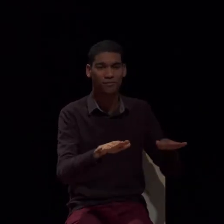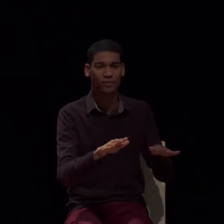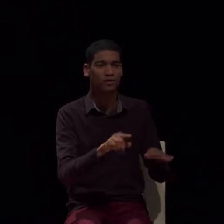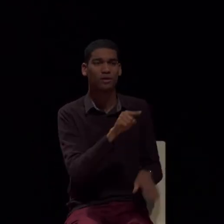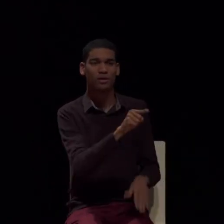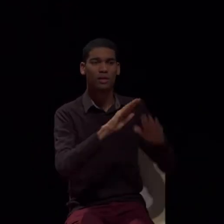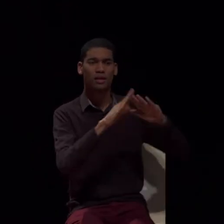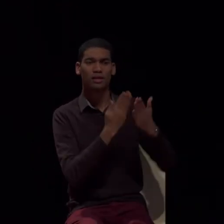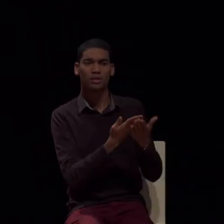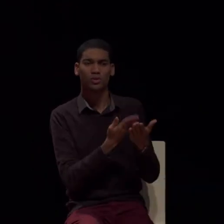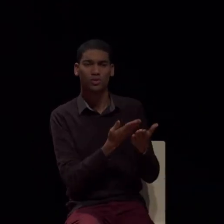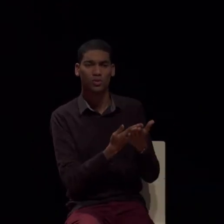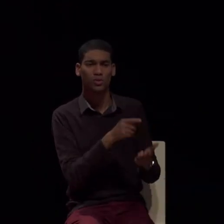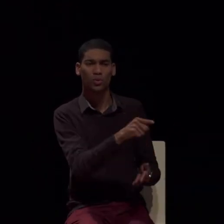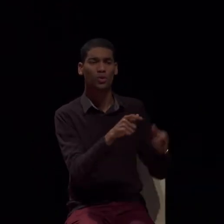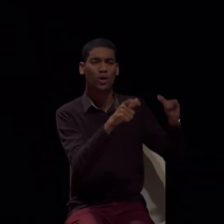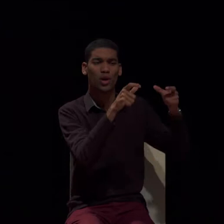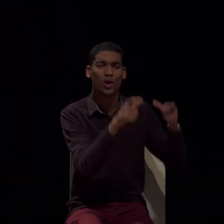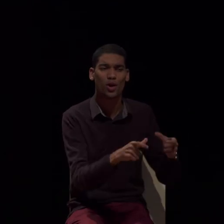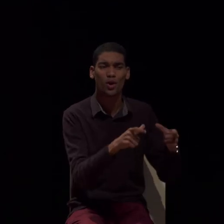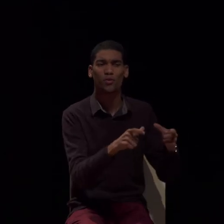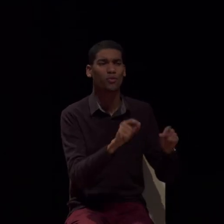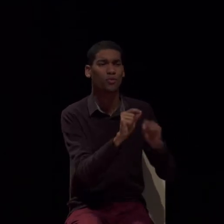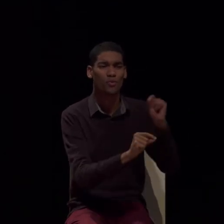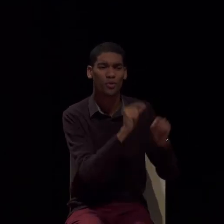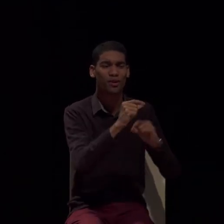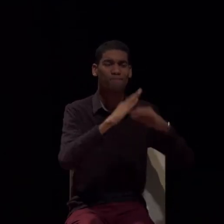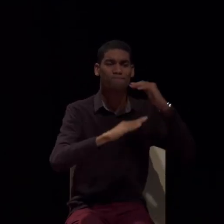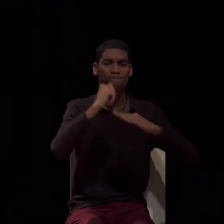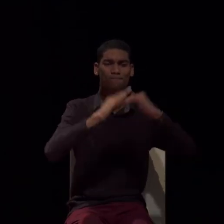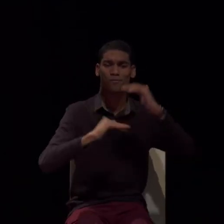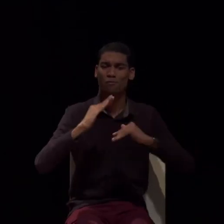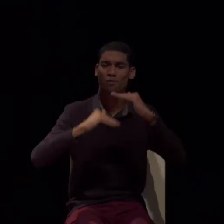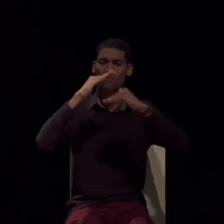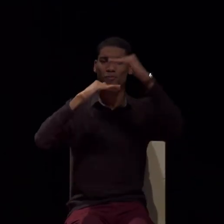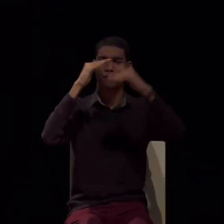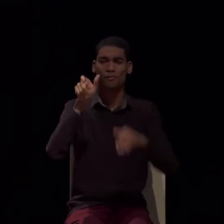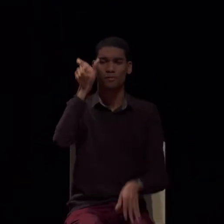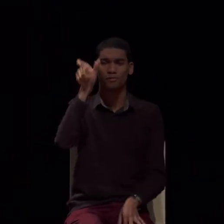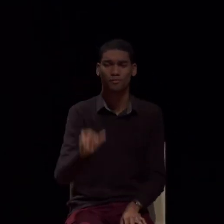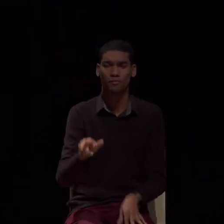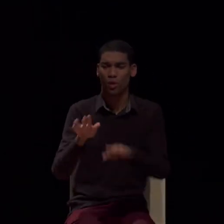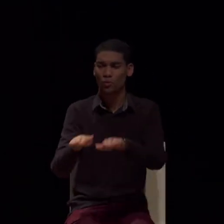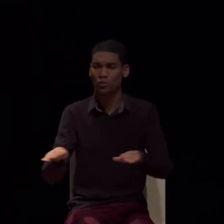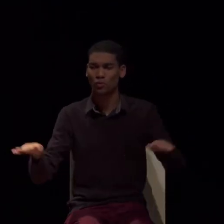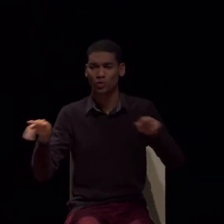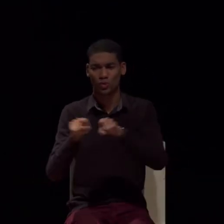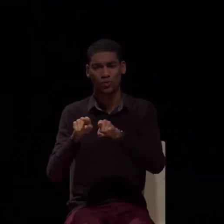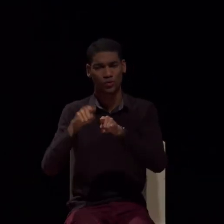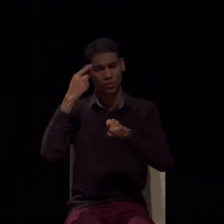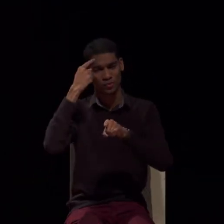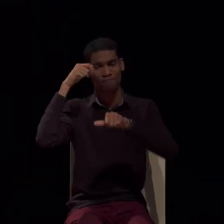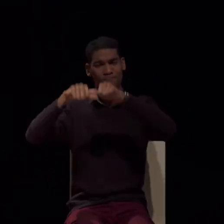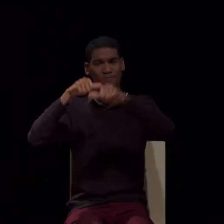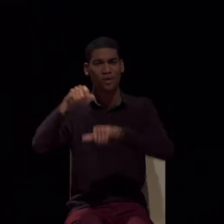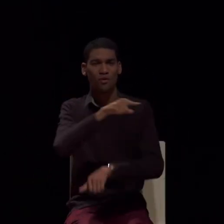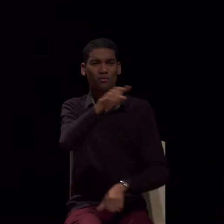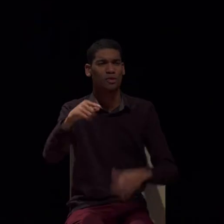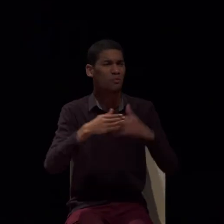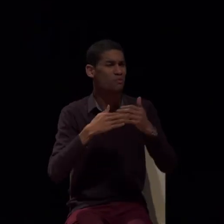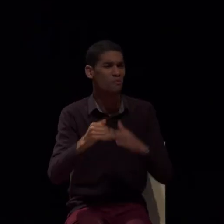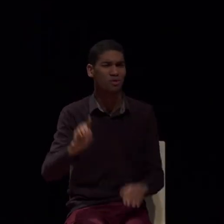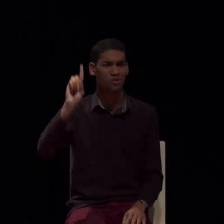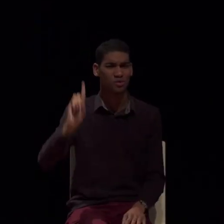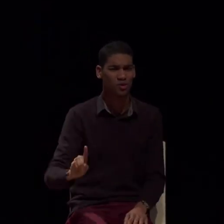escola é um espaço de construção e de transformação do pensamento e vocês sejam diretores